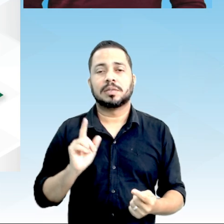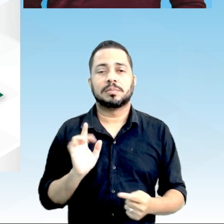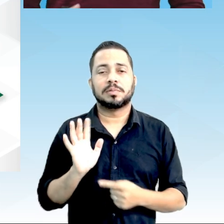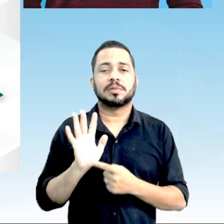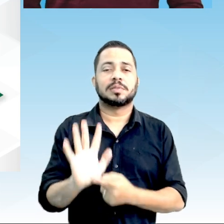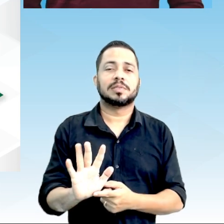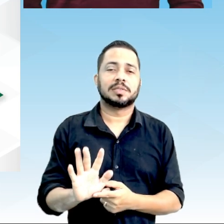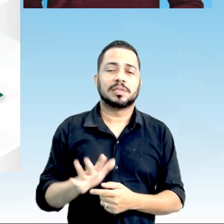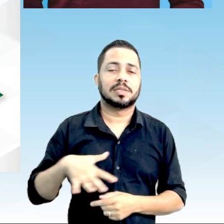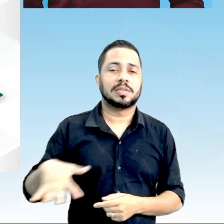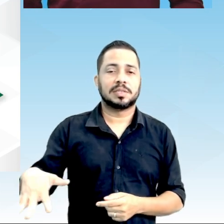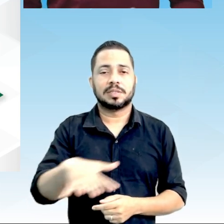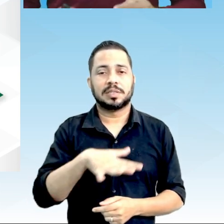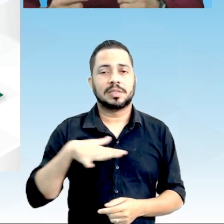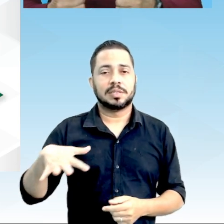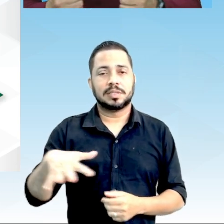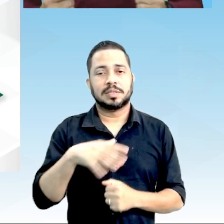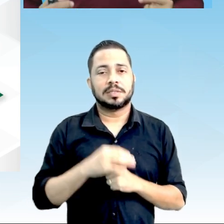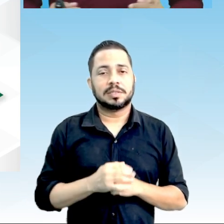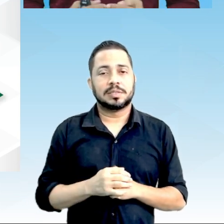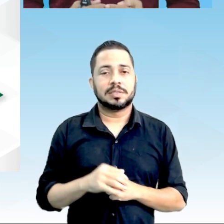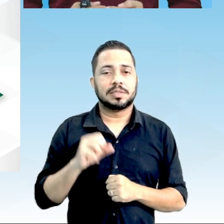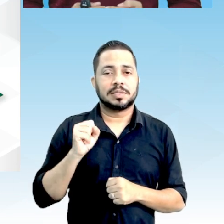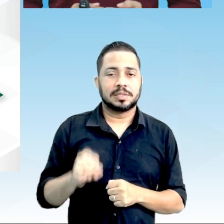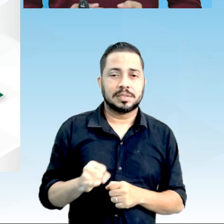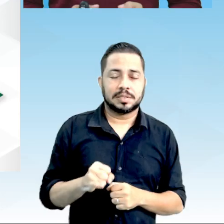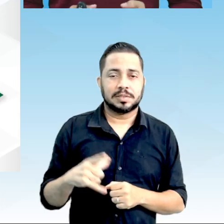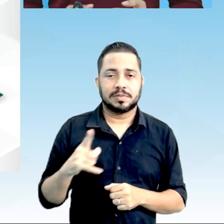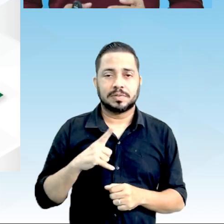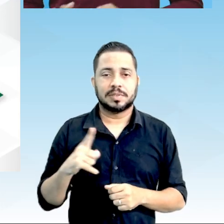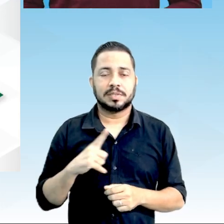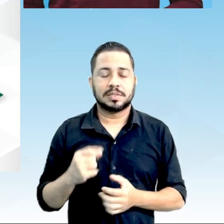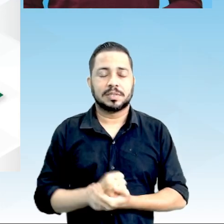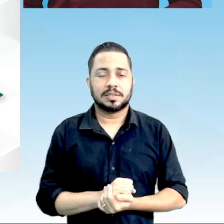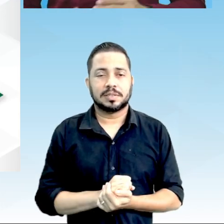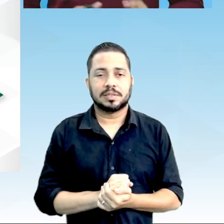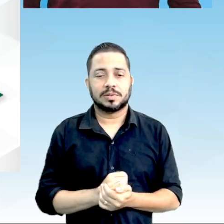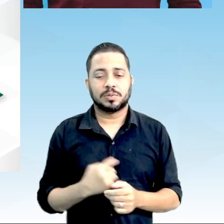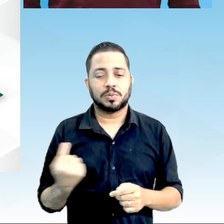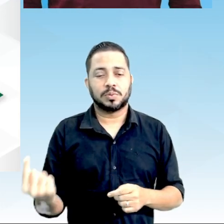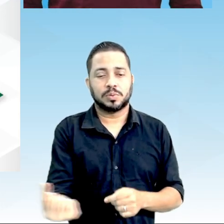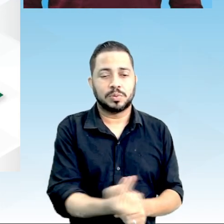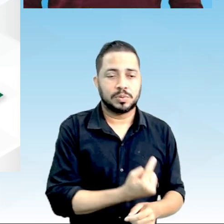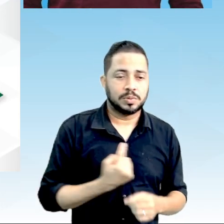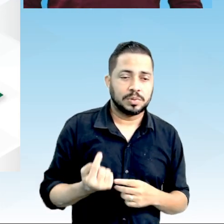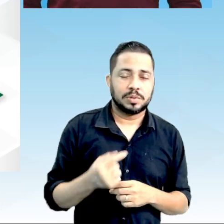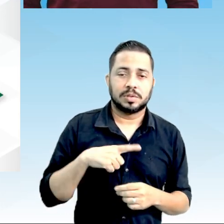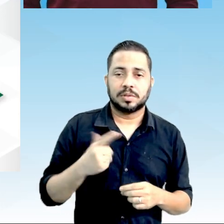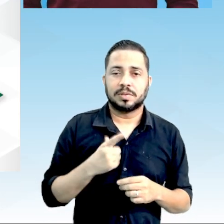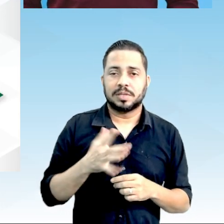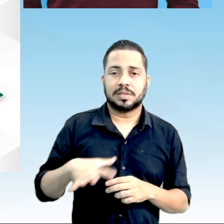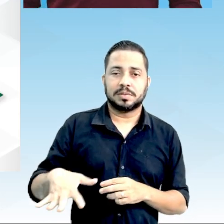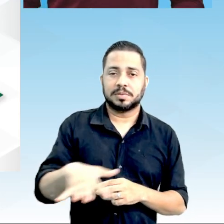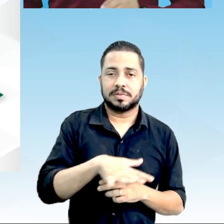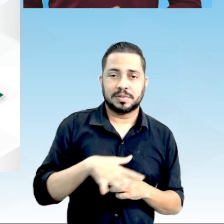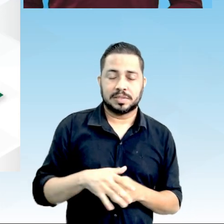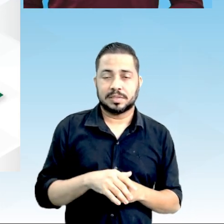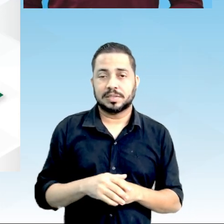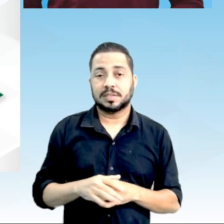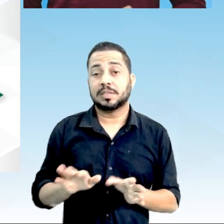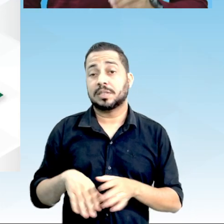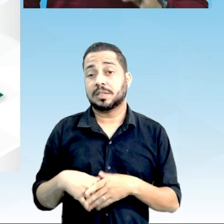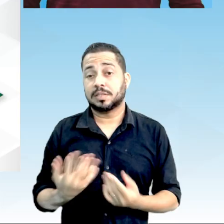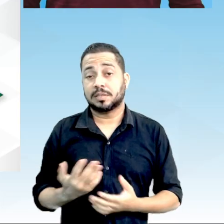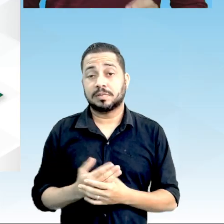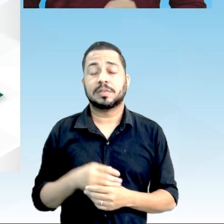tem área, tem superfície, tá? Se ficar só o contorno, provavelmente não tem superfície, tá tranquilo? Então,